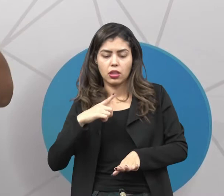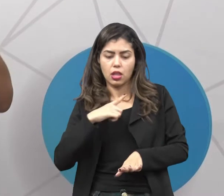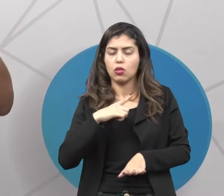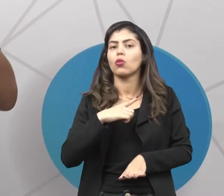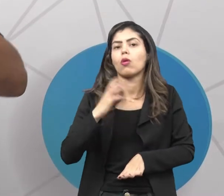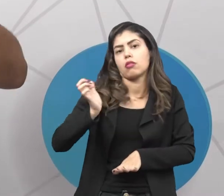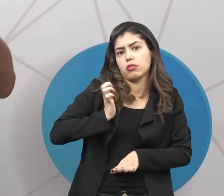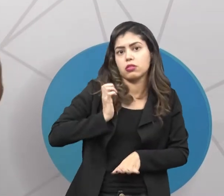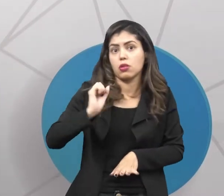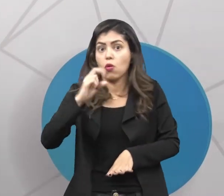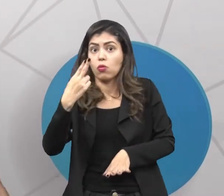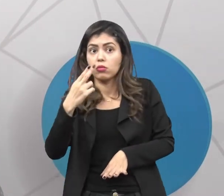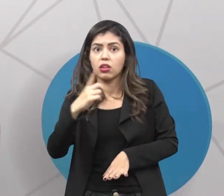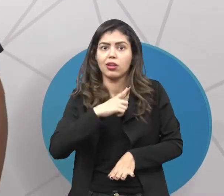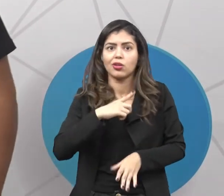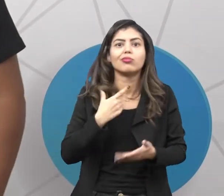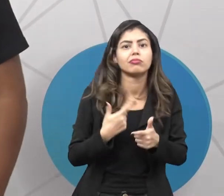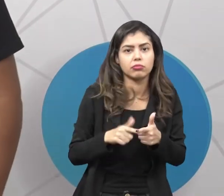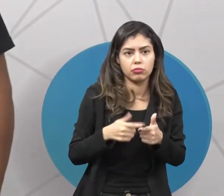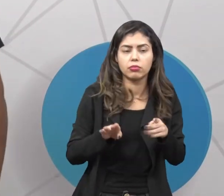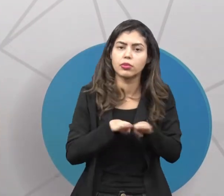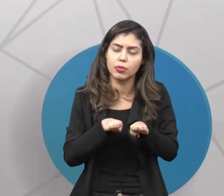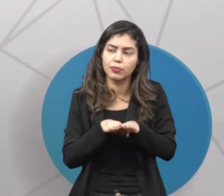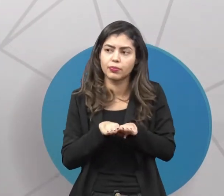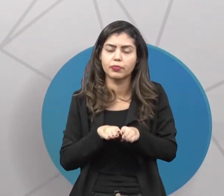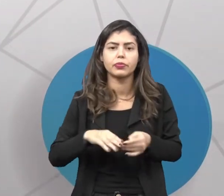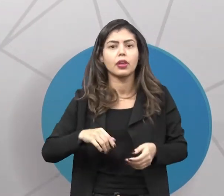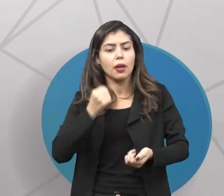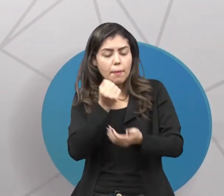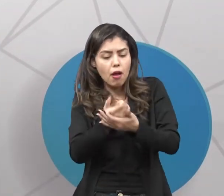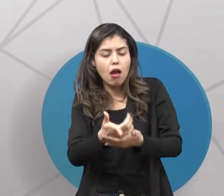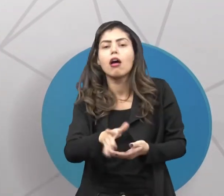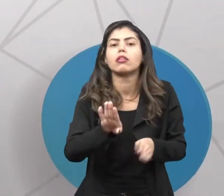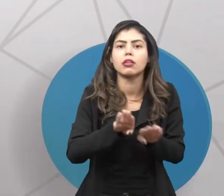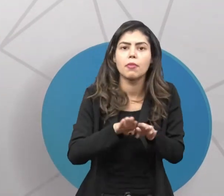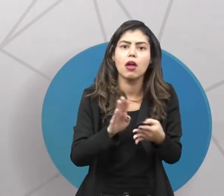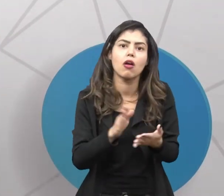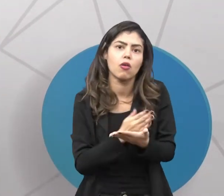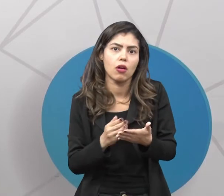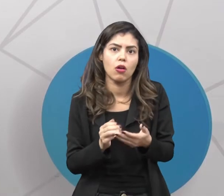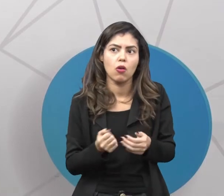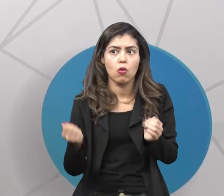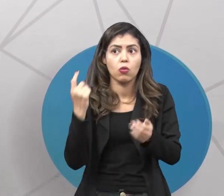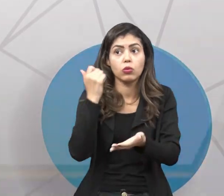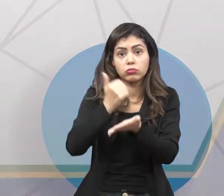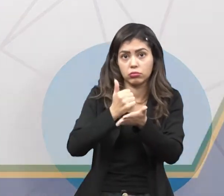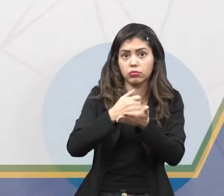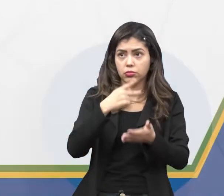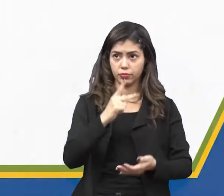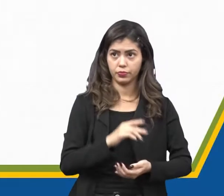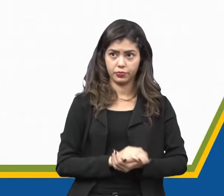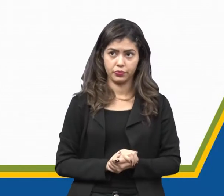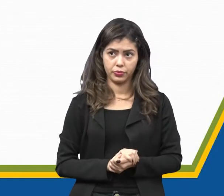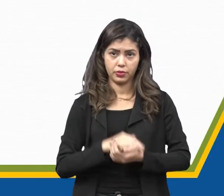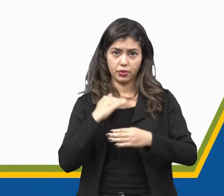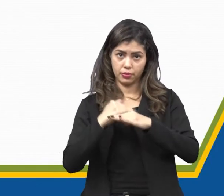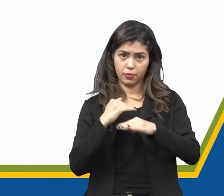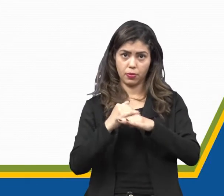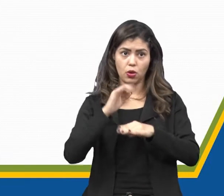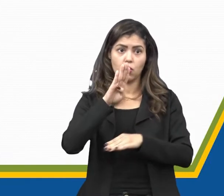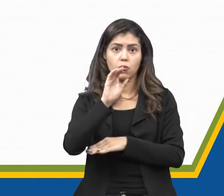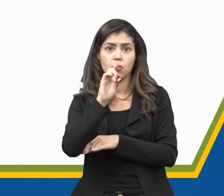lucro, quanto tendo prejuízo. Tá? Então ele tem que pagar um valor de acordo com o contrato que ele tem. Temos também o